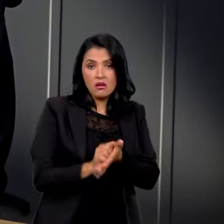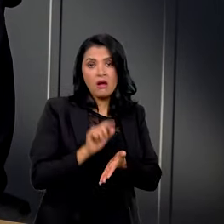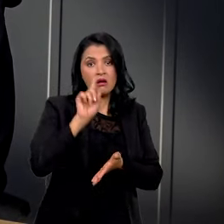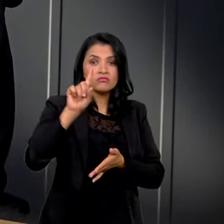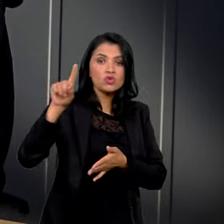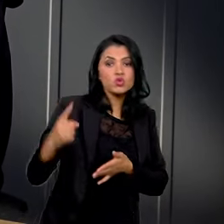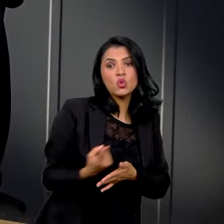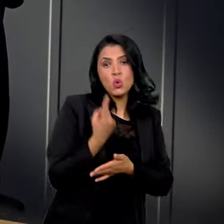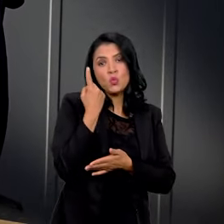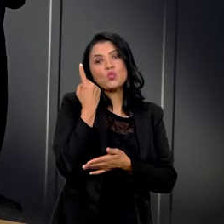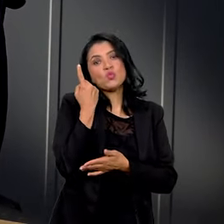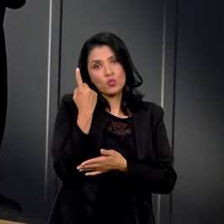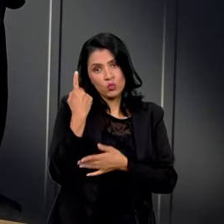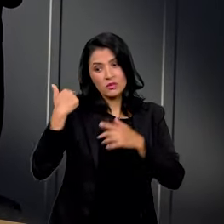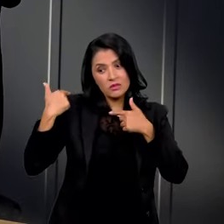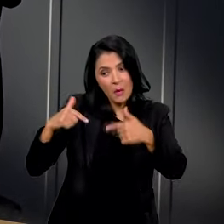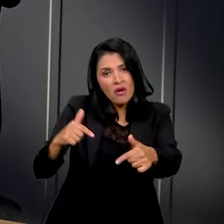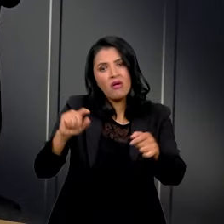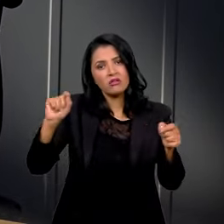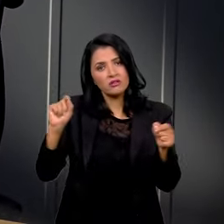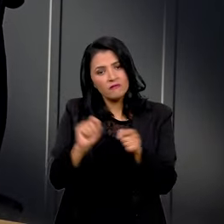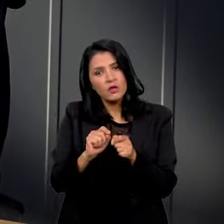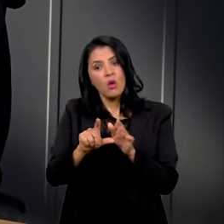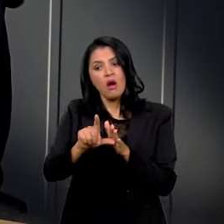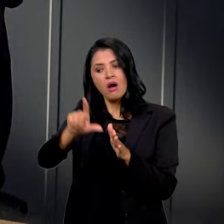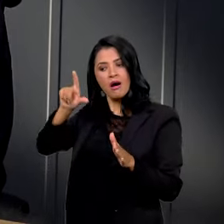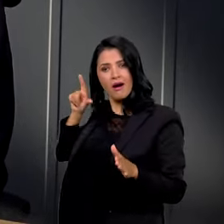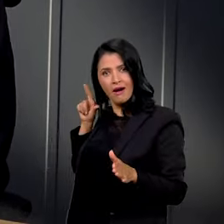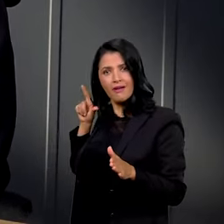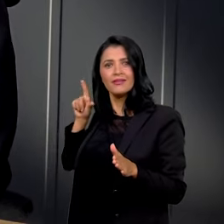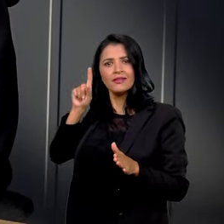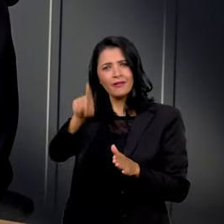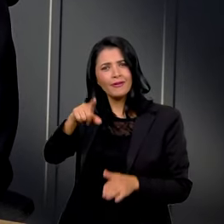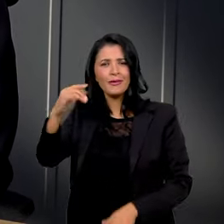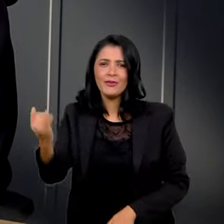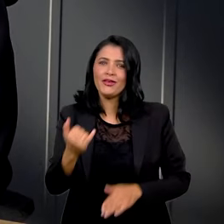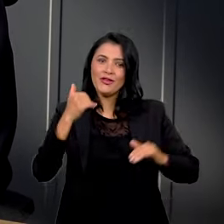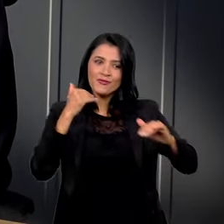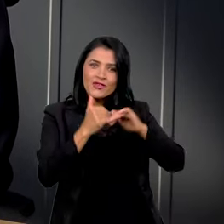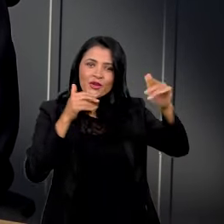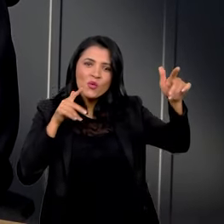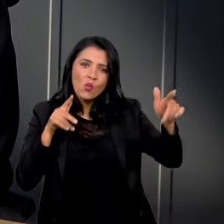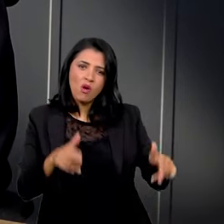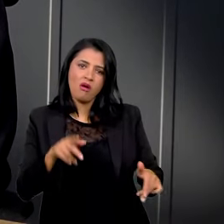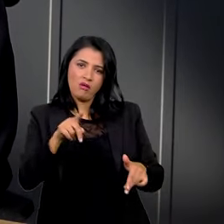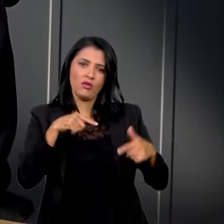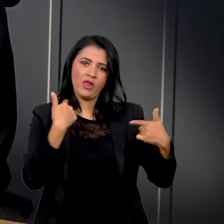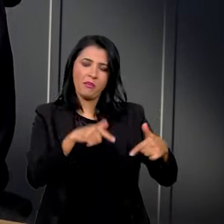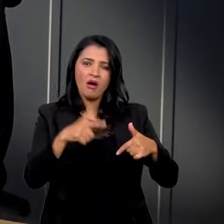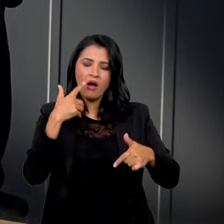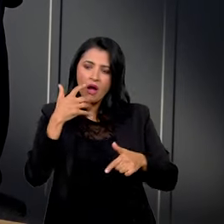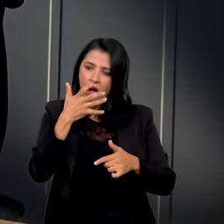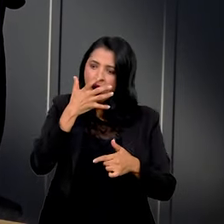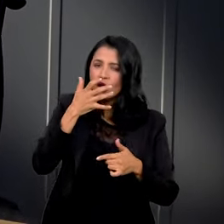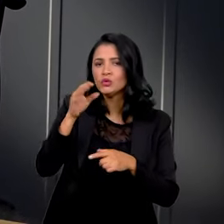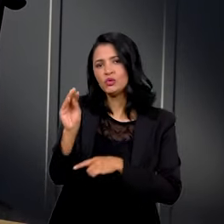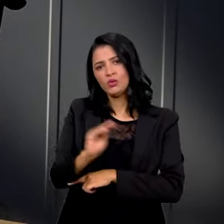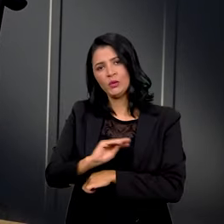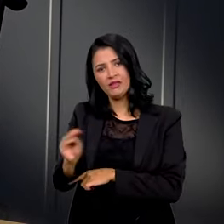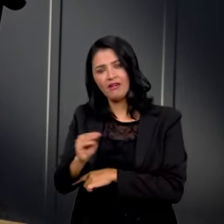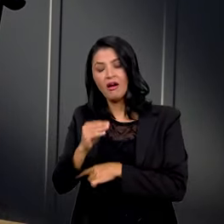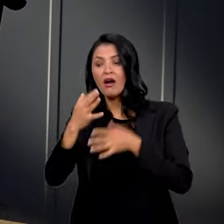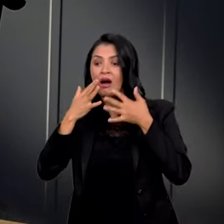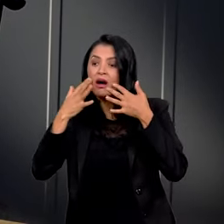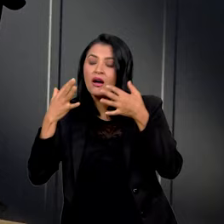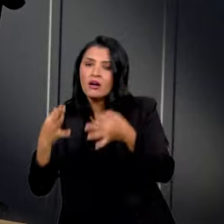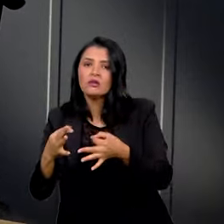trabalho do cuidado e as pessoas elas têm essa necessidade de falar né assim os traumas são muito latentes ainda são muito próximos então quando a gente eu